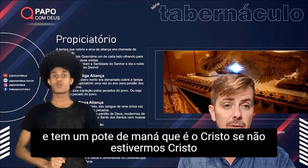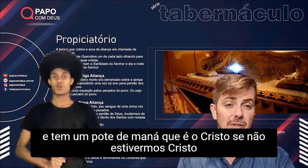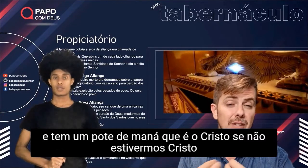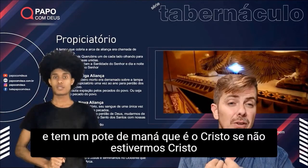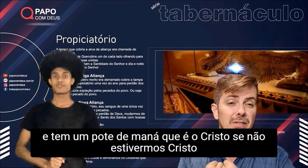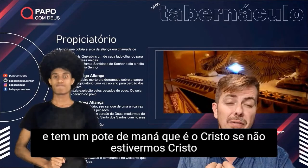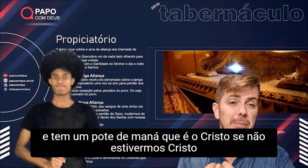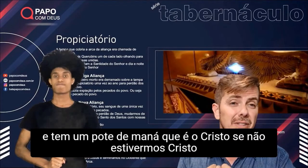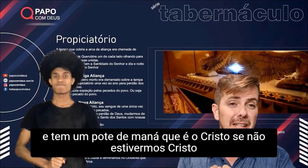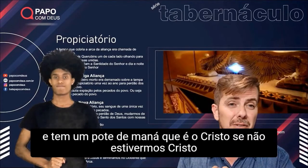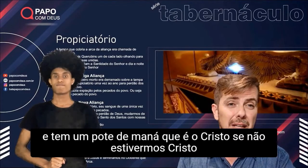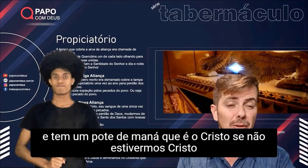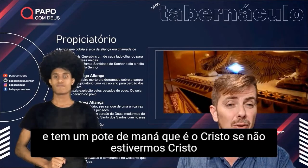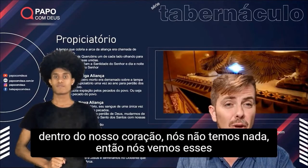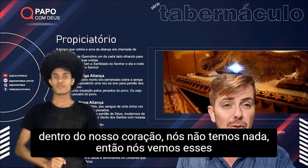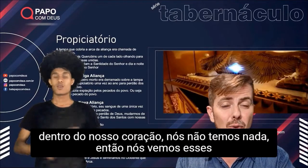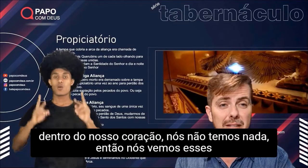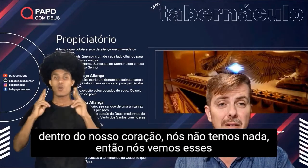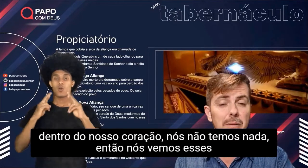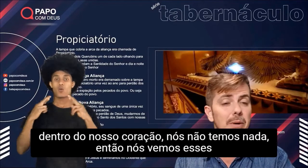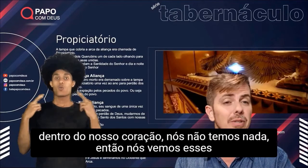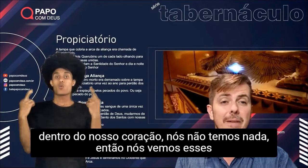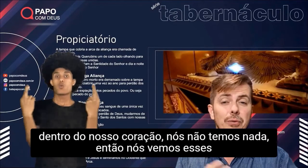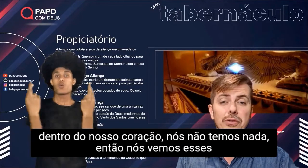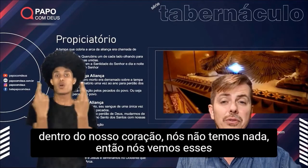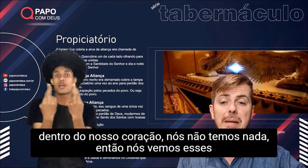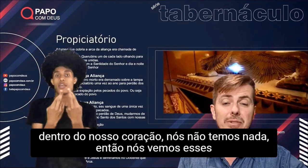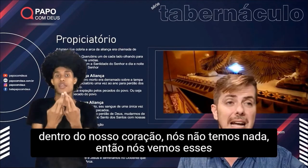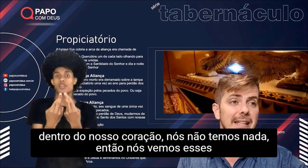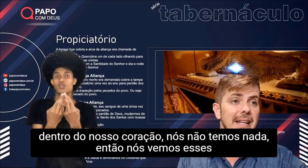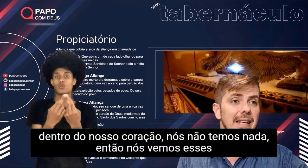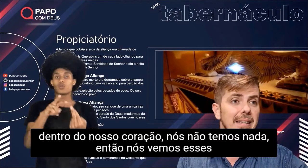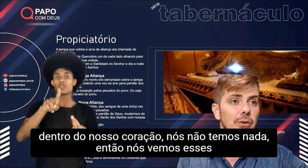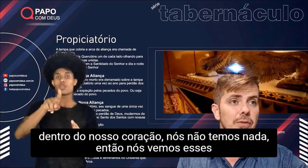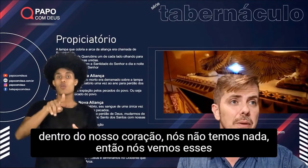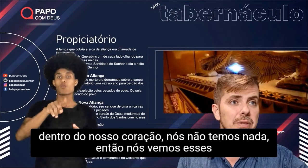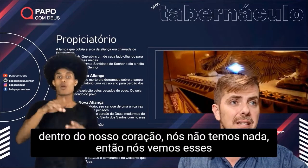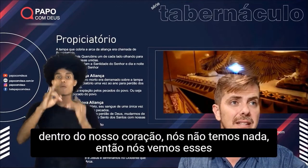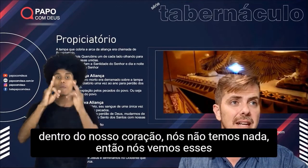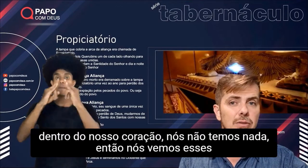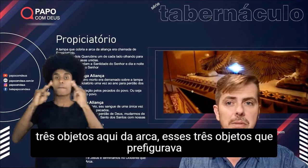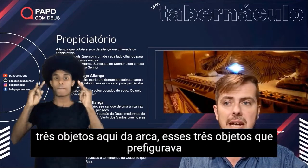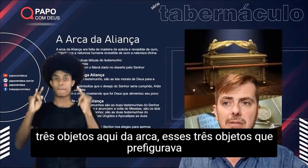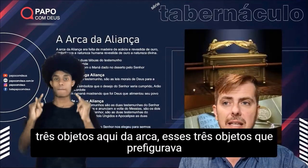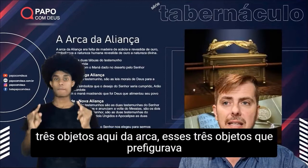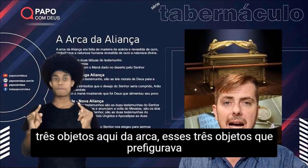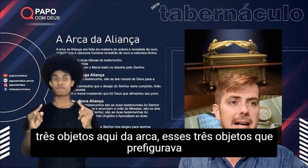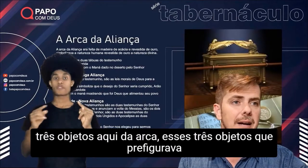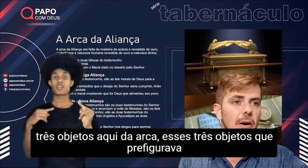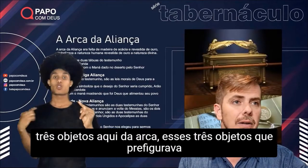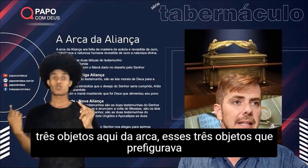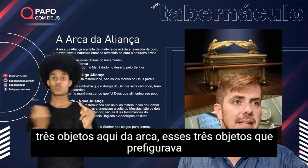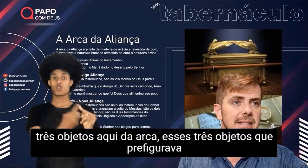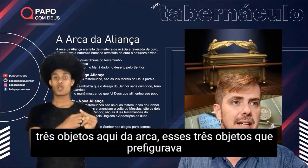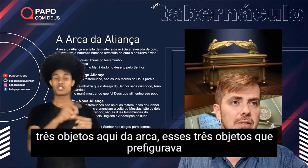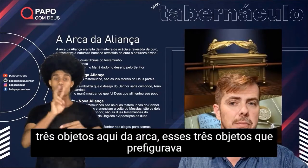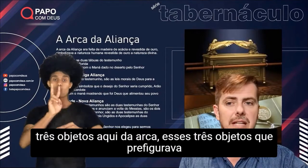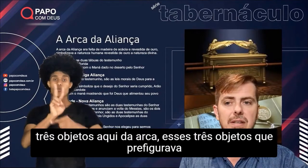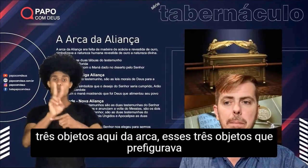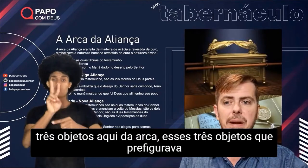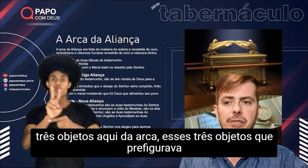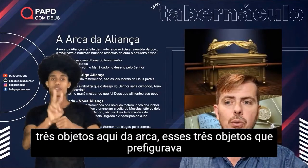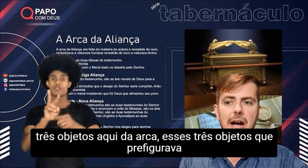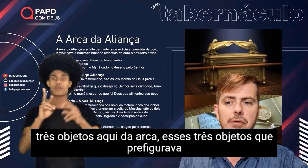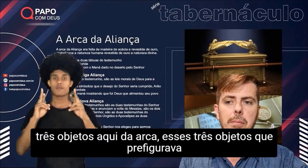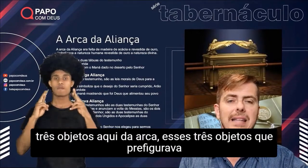é o Cristo. Se nós tivermos Cristo dentro do nosso coração, irmãos, nós não temos nada. Então nós vemos esses três objetos aqui da arca, ó, esses três